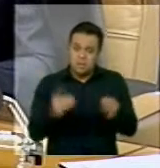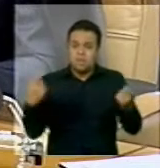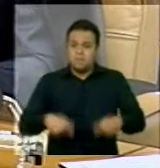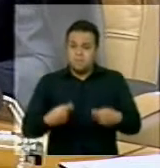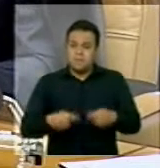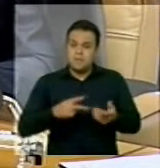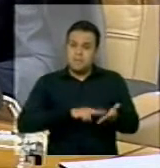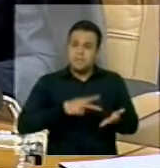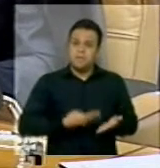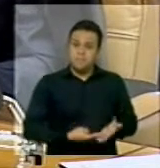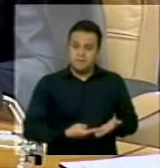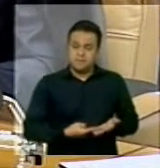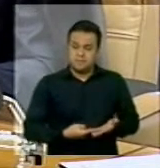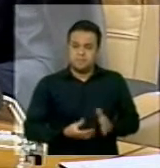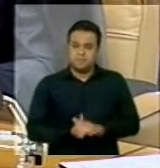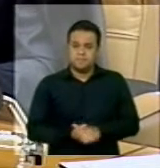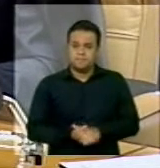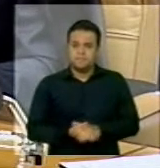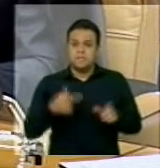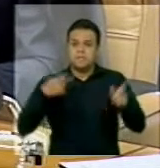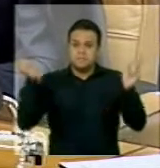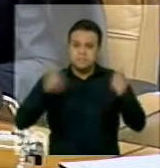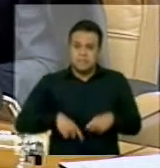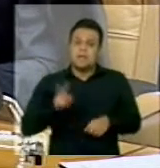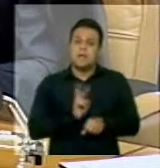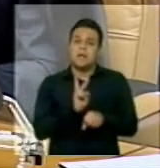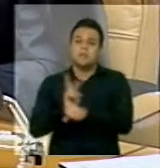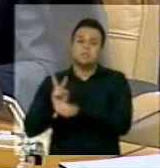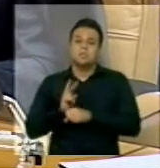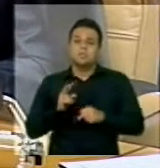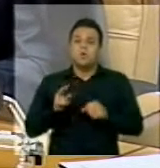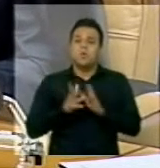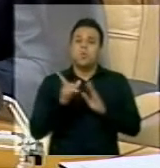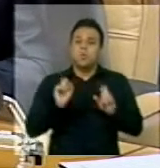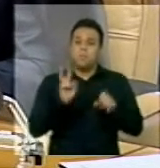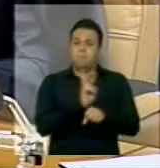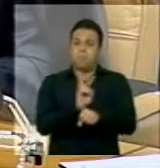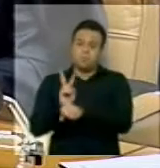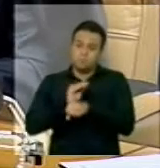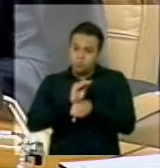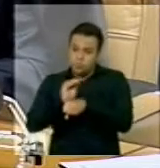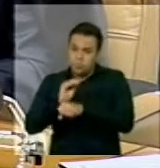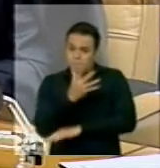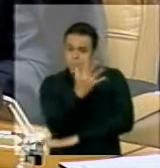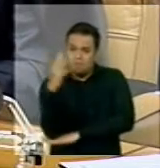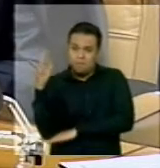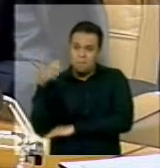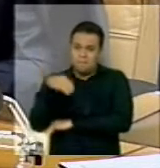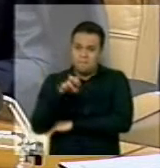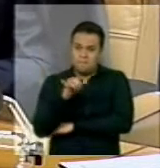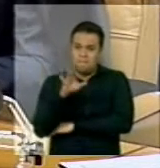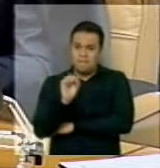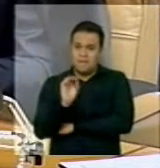de interpretação conforme para garantia de proteção suficiente ao meio ambiente e agora explicito